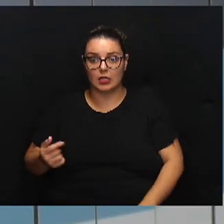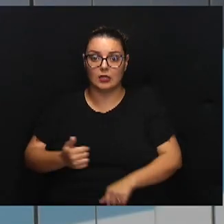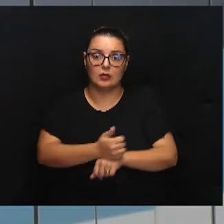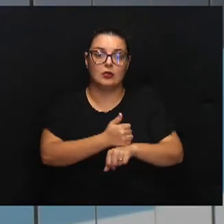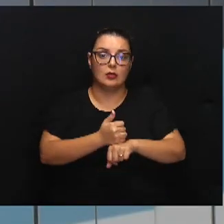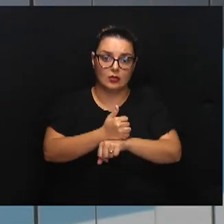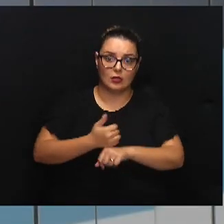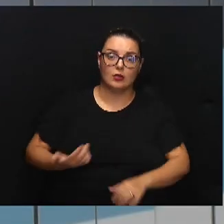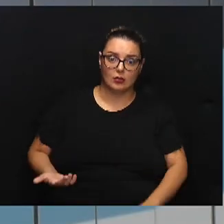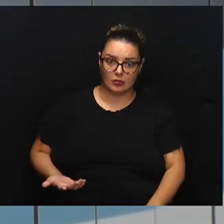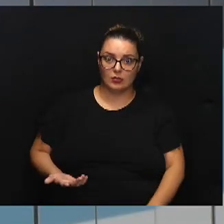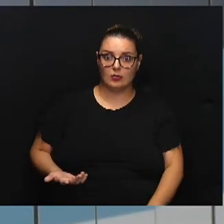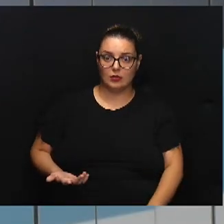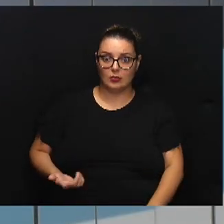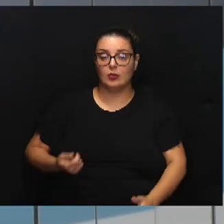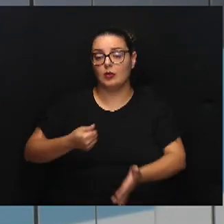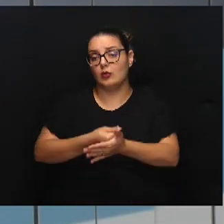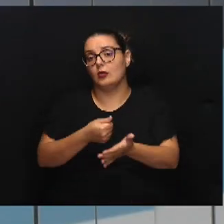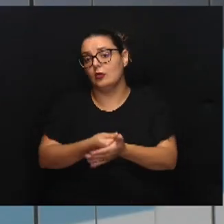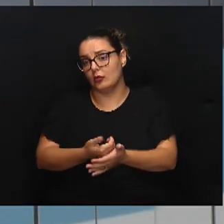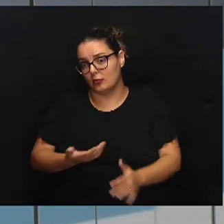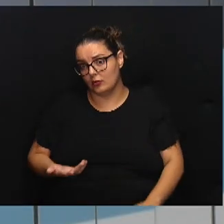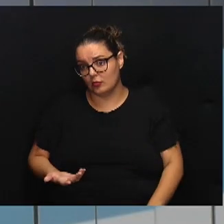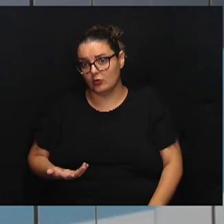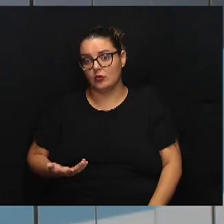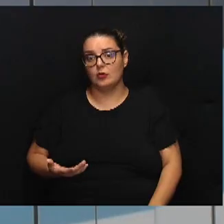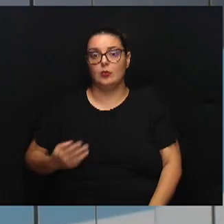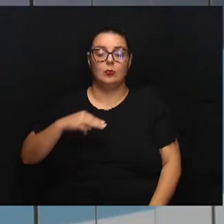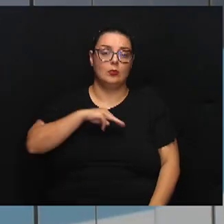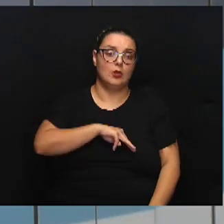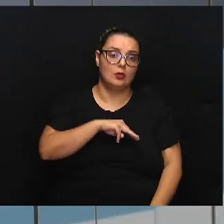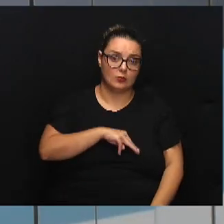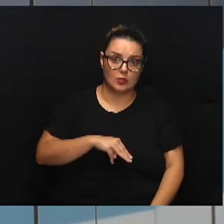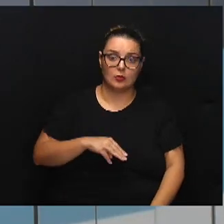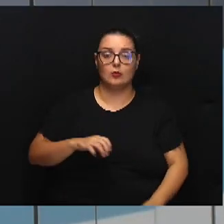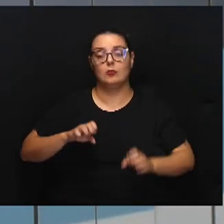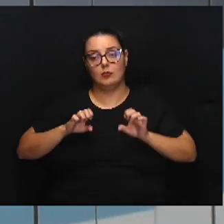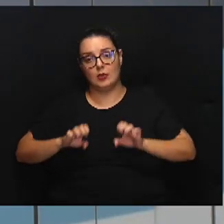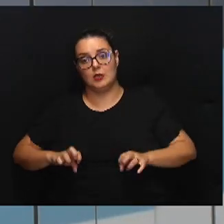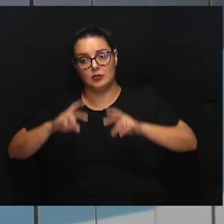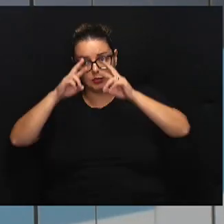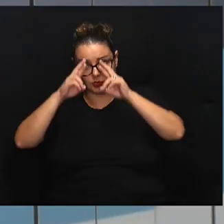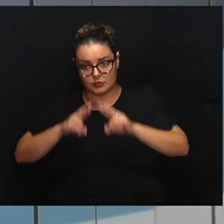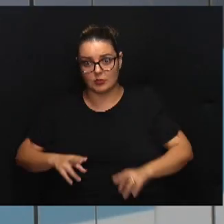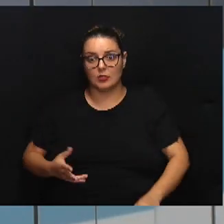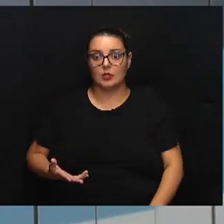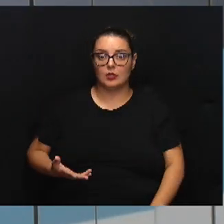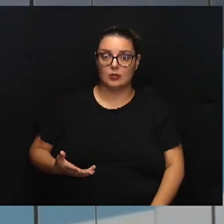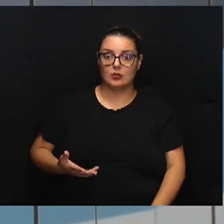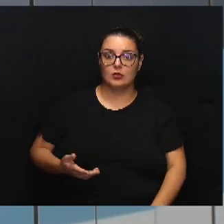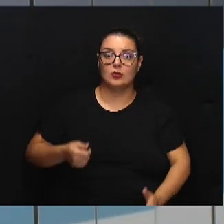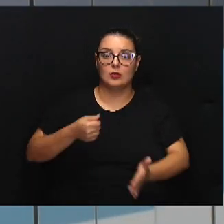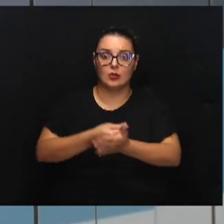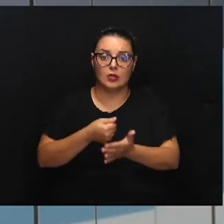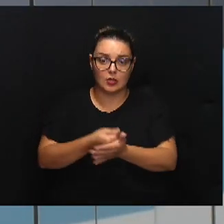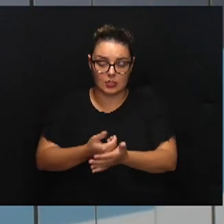precisa cumprir a sua tarefa com ética, com respeito, garantindo que esse serviço